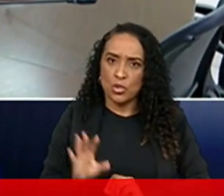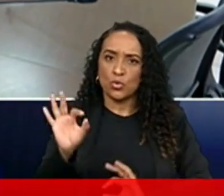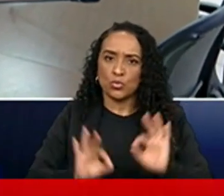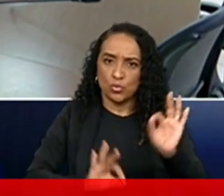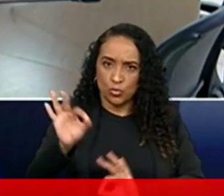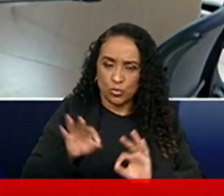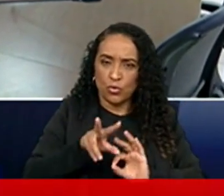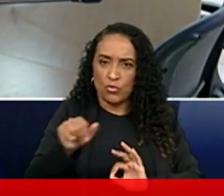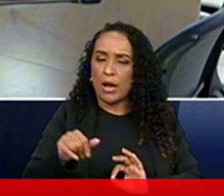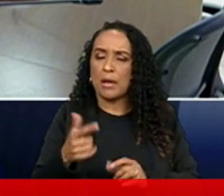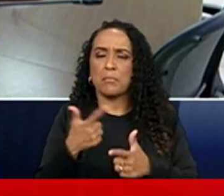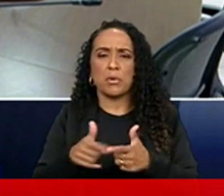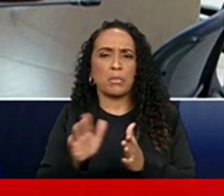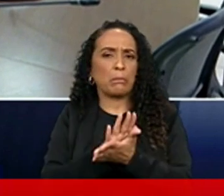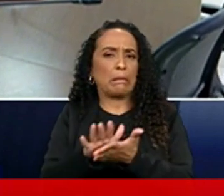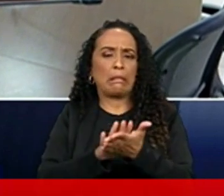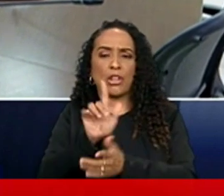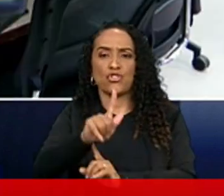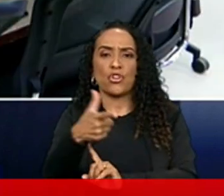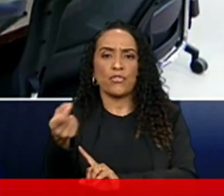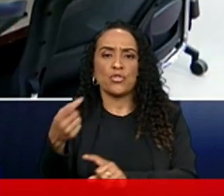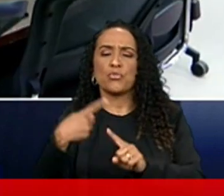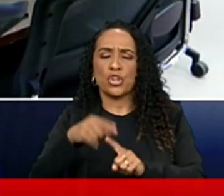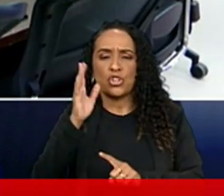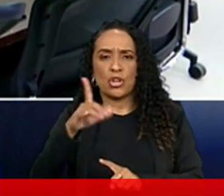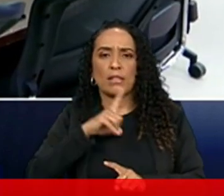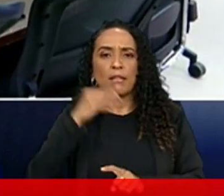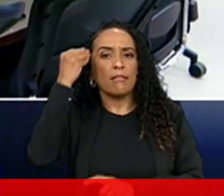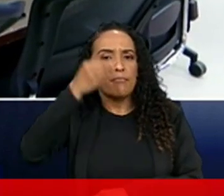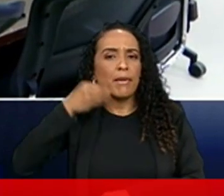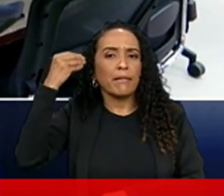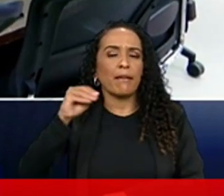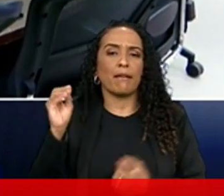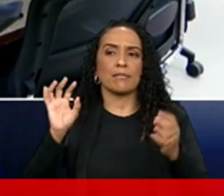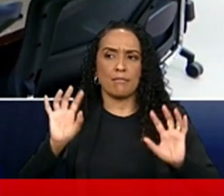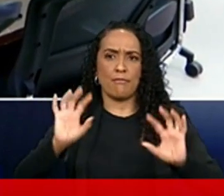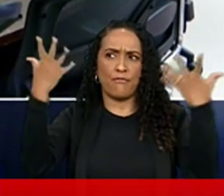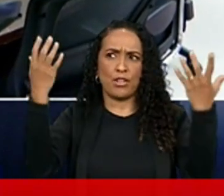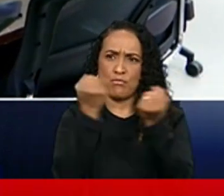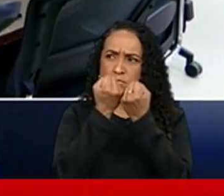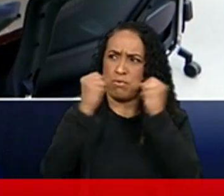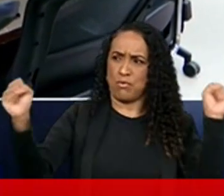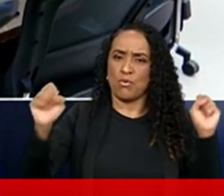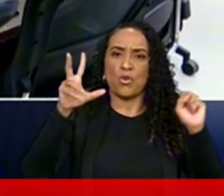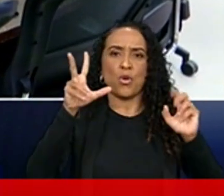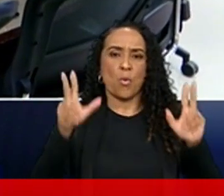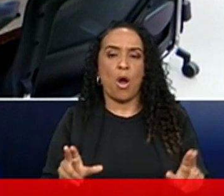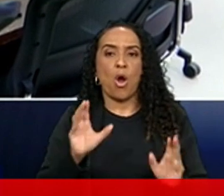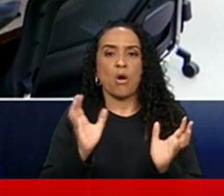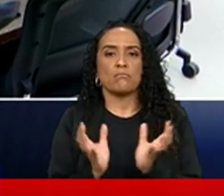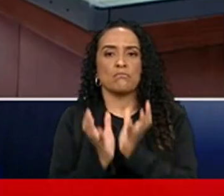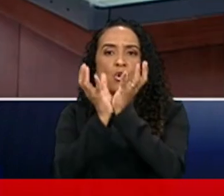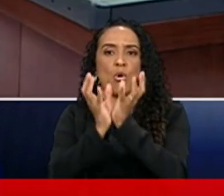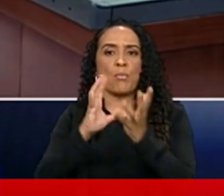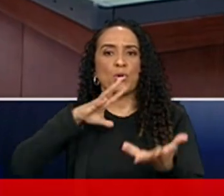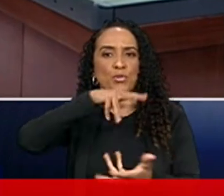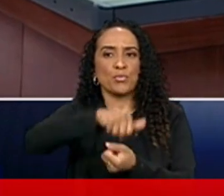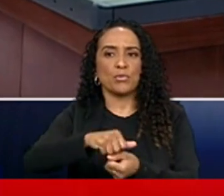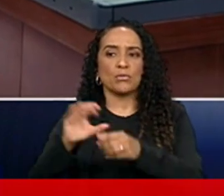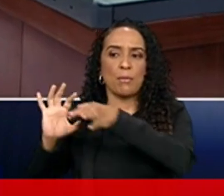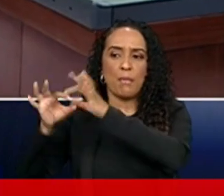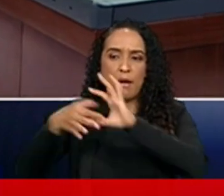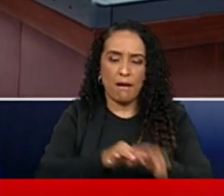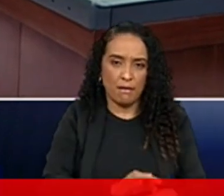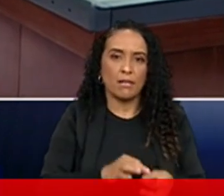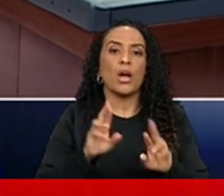organizará sem problemas o G20, pois já tem experiência em grandes eventos como Copa do Mundo e Olimpíadas. A